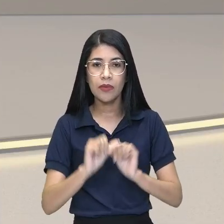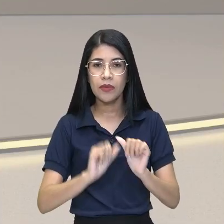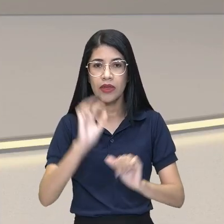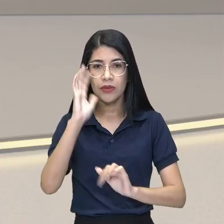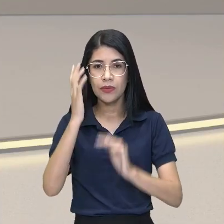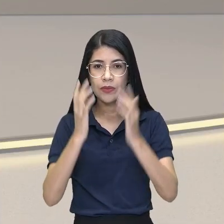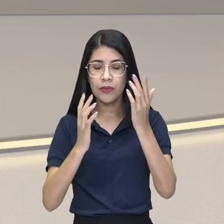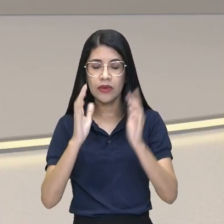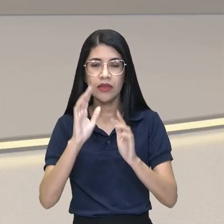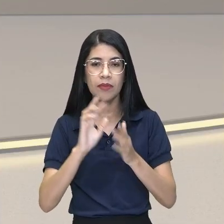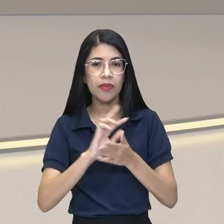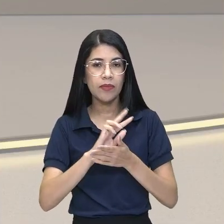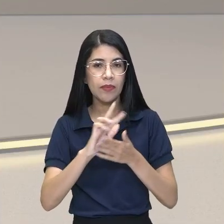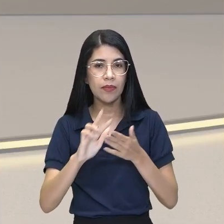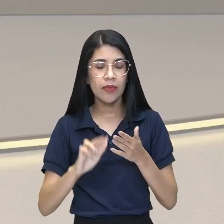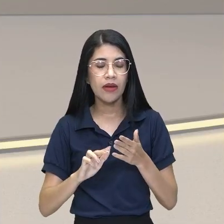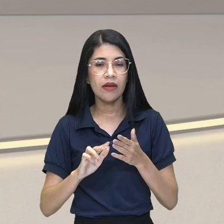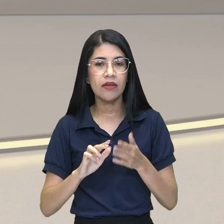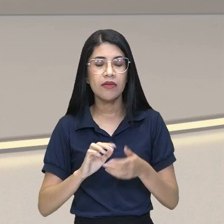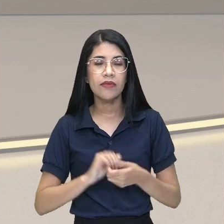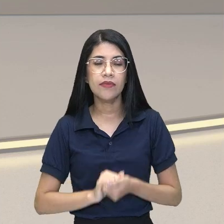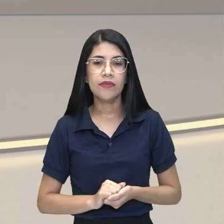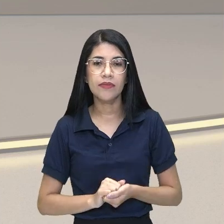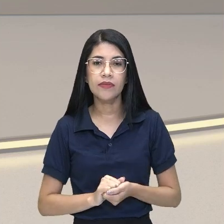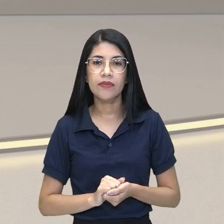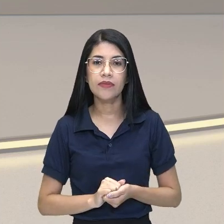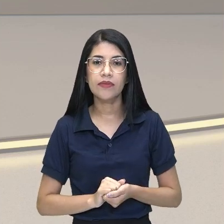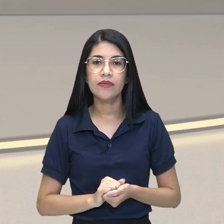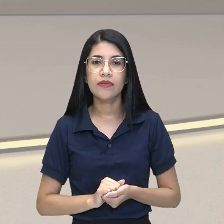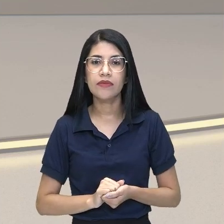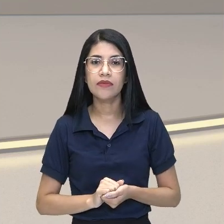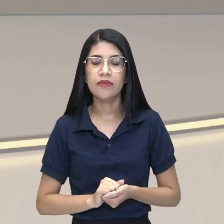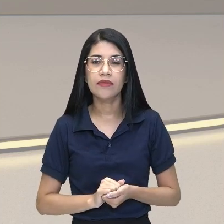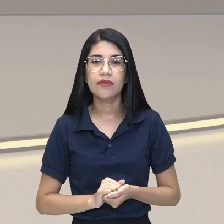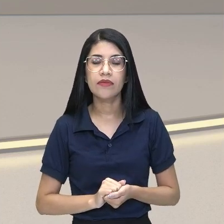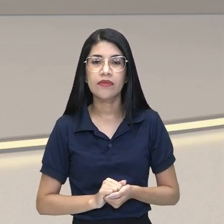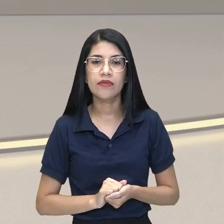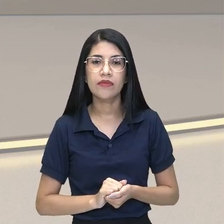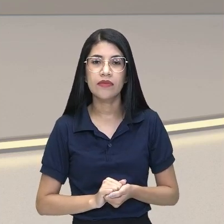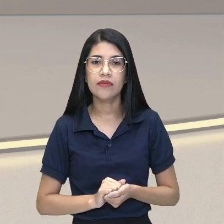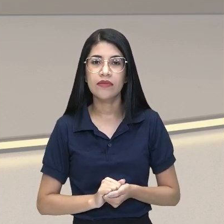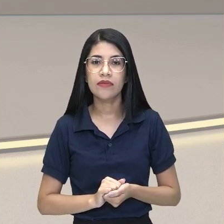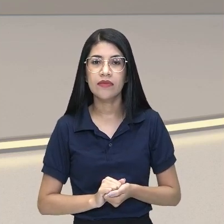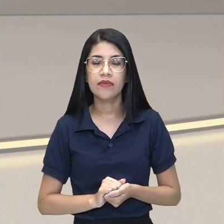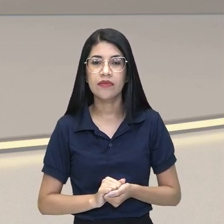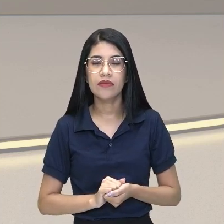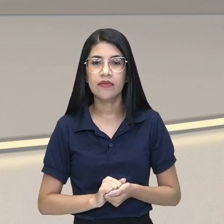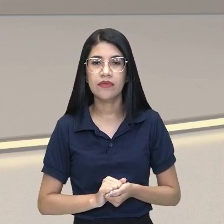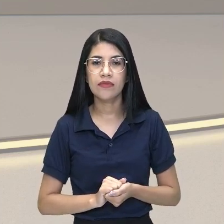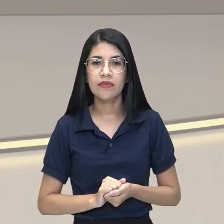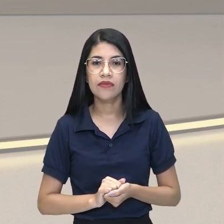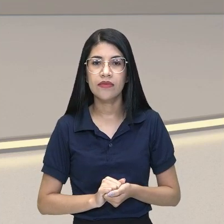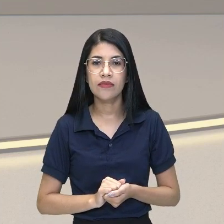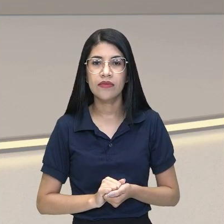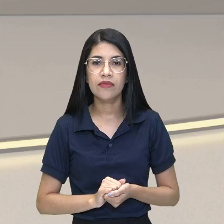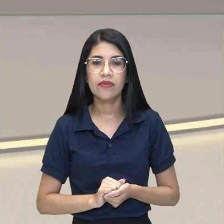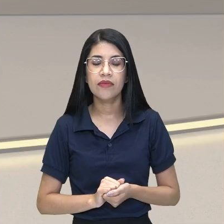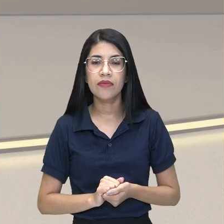mudanças climáticas e tantos outros eventos aí que nós estamos acostumados. É uma bola de neve, né, na verdade. Acostumados uma a coisa ver,